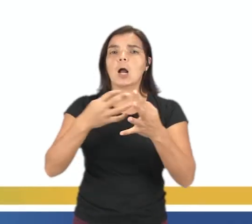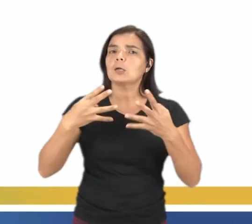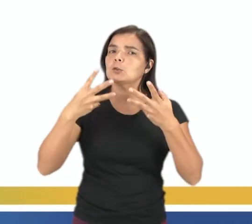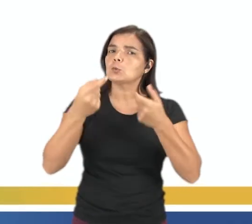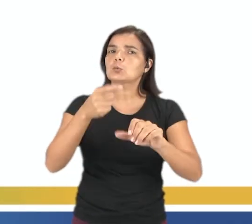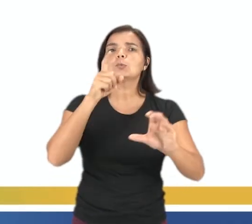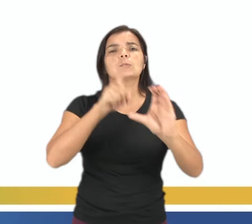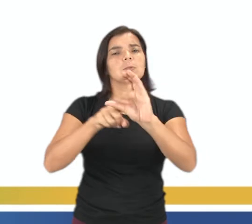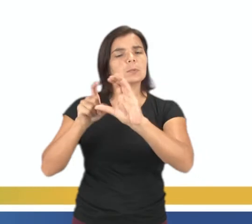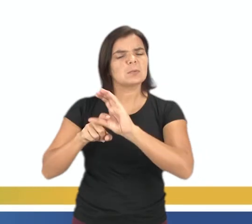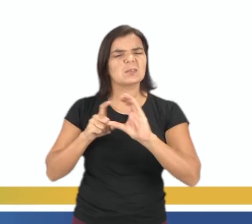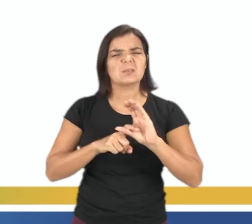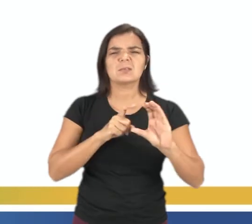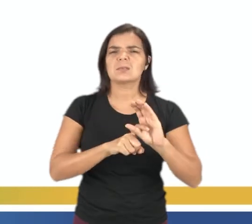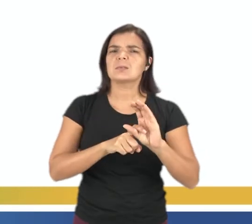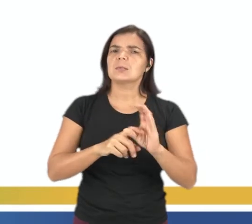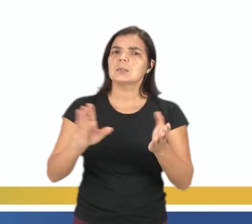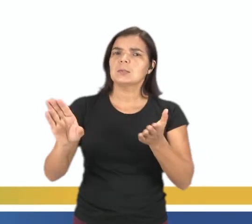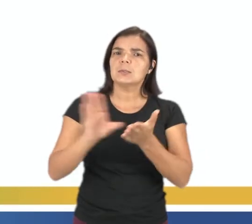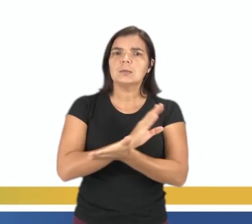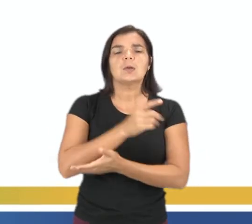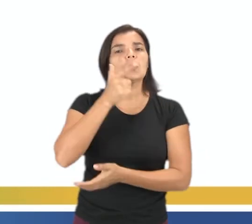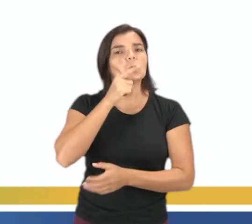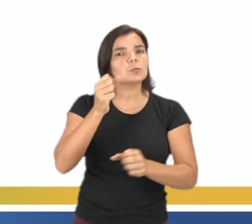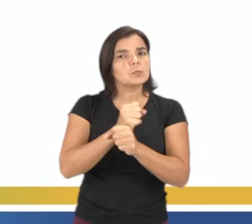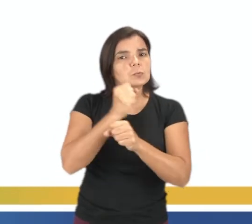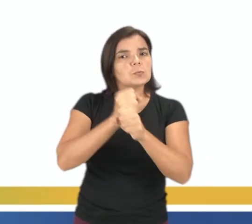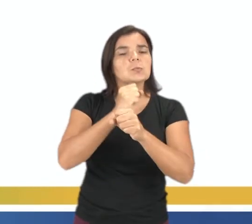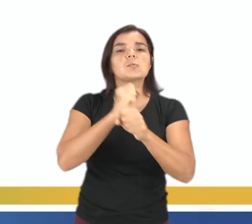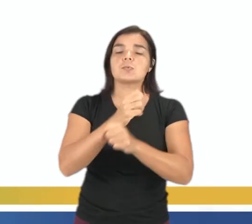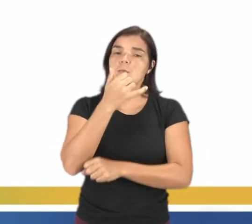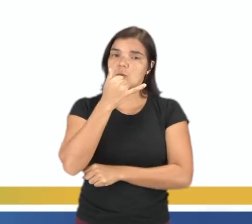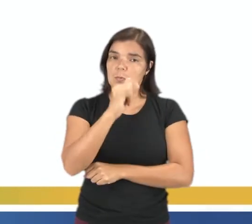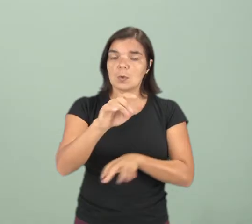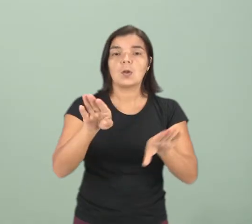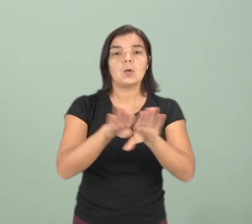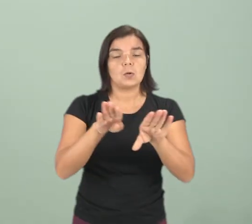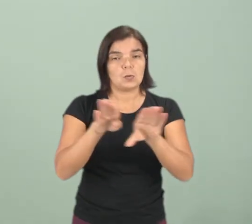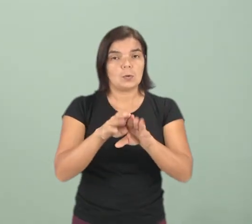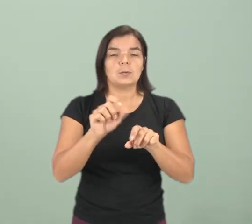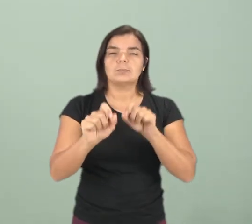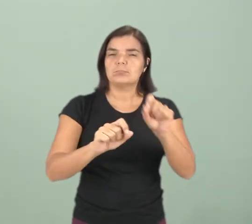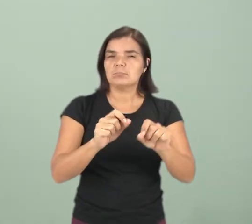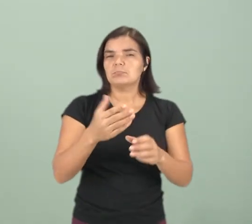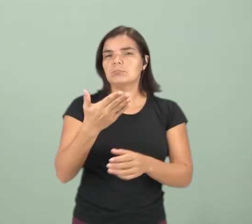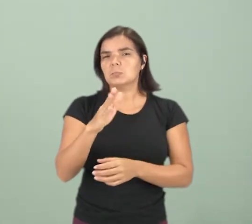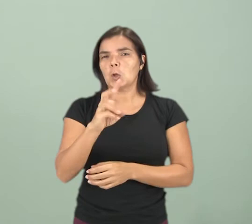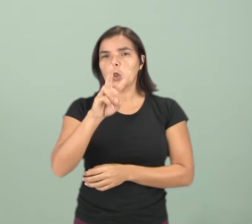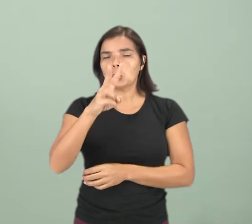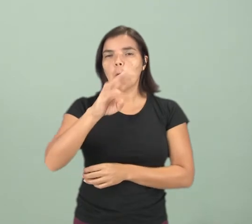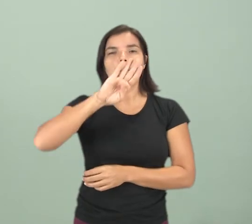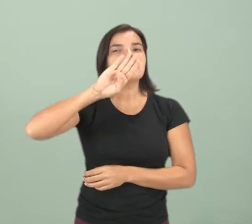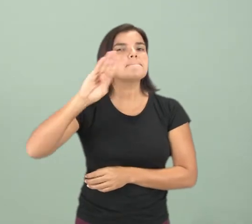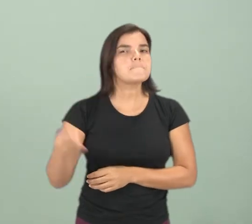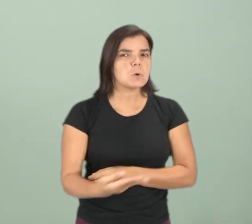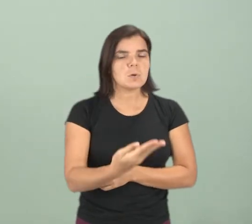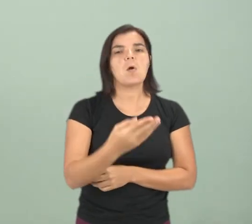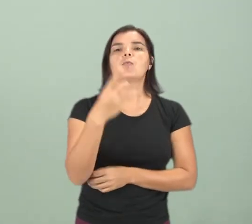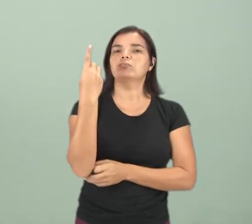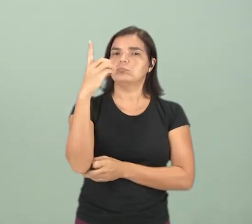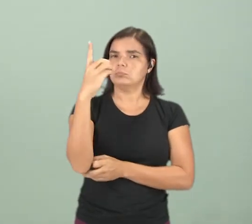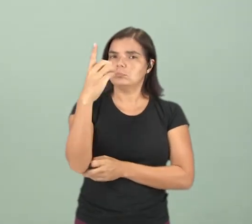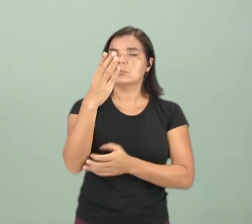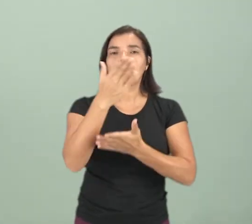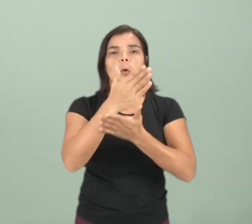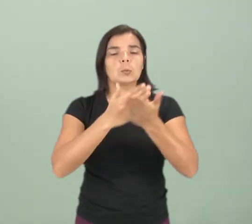a dívida que foi contraída para poder construir essa hidrelétrica, que vai ficar um resíduo aí de 2 bilhões de dólares para